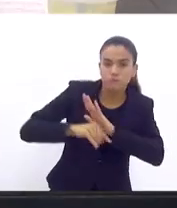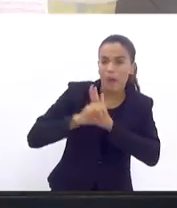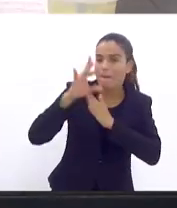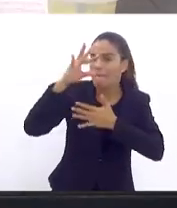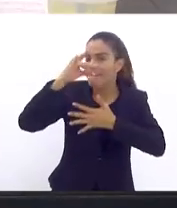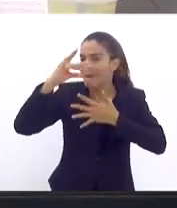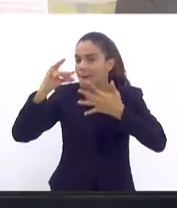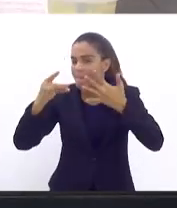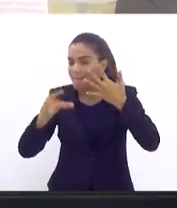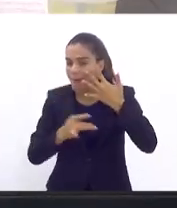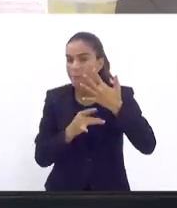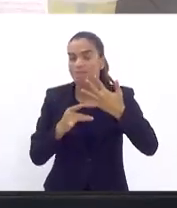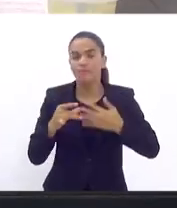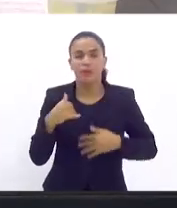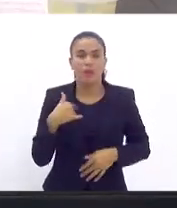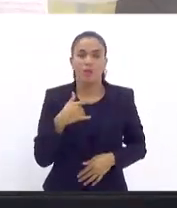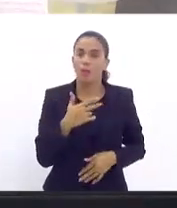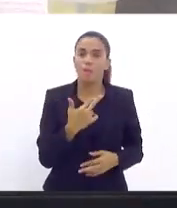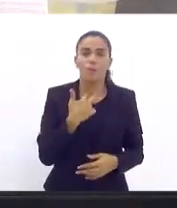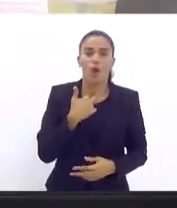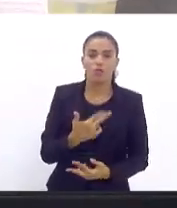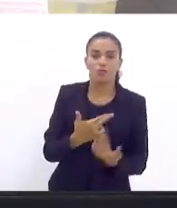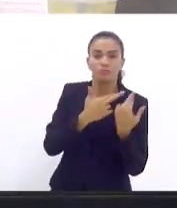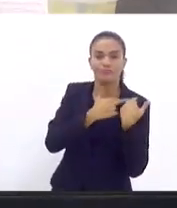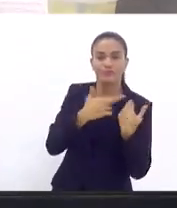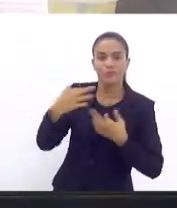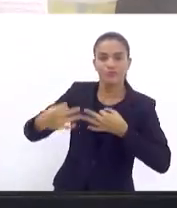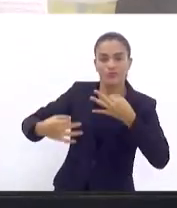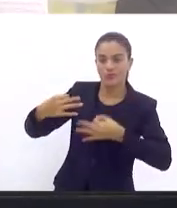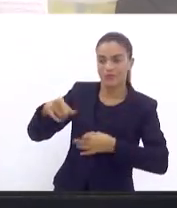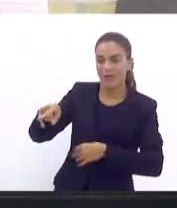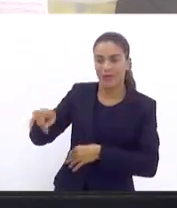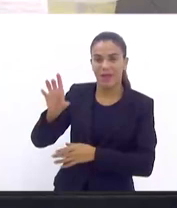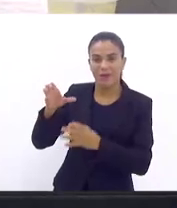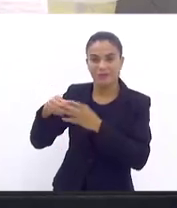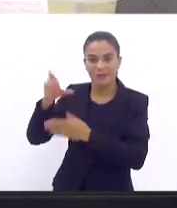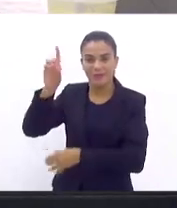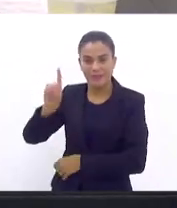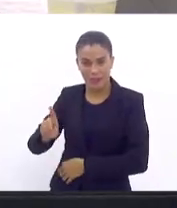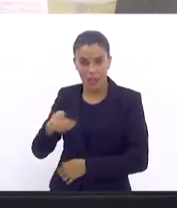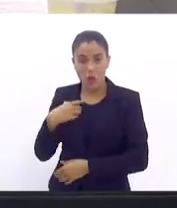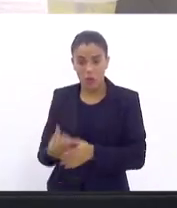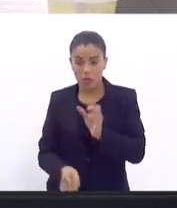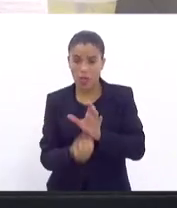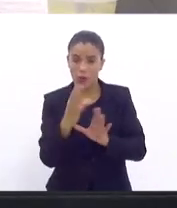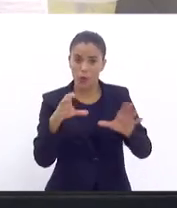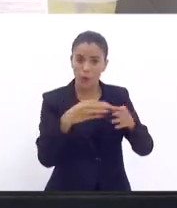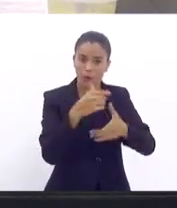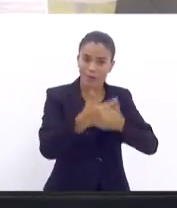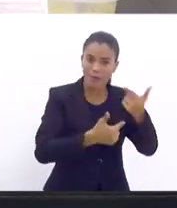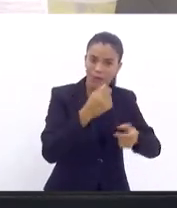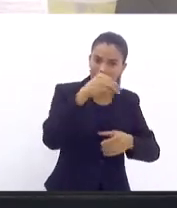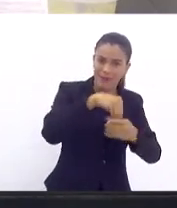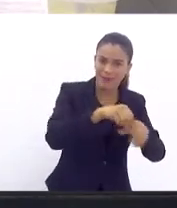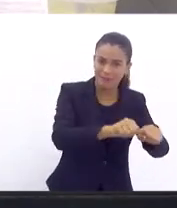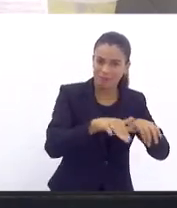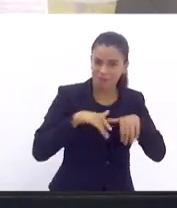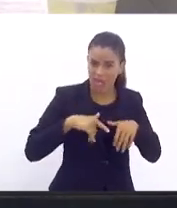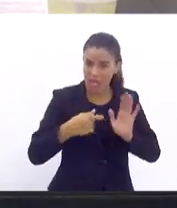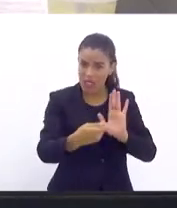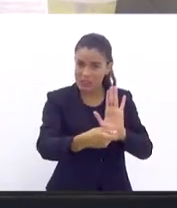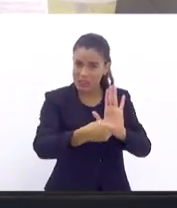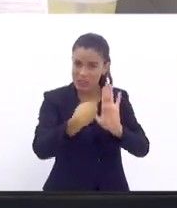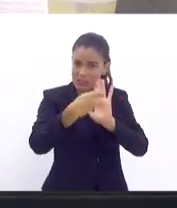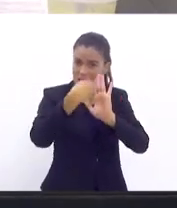falando isso quer dizer não cabe juízo de valor eu montei a frente parlamentar tem o número de assinaturas que manda